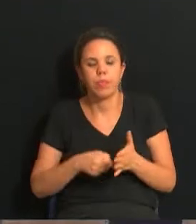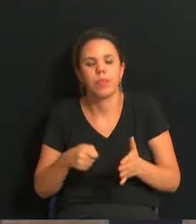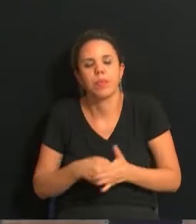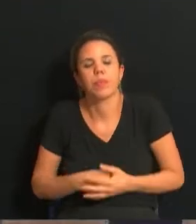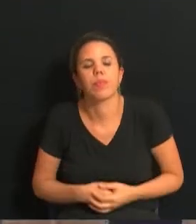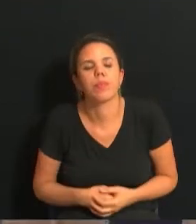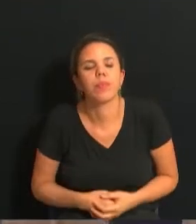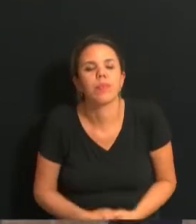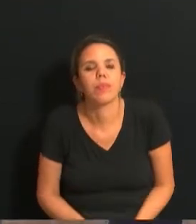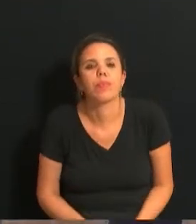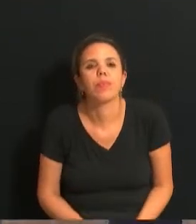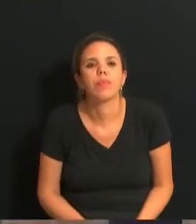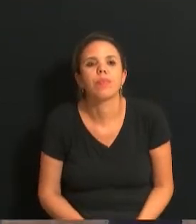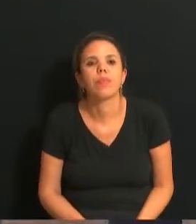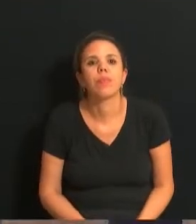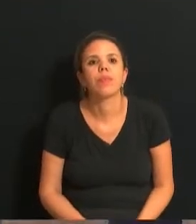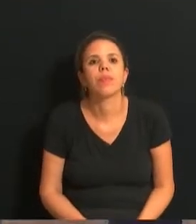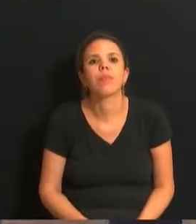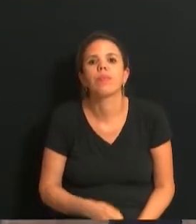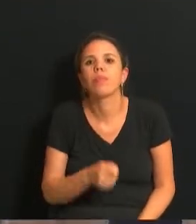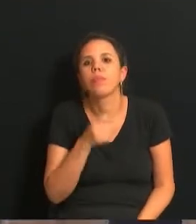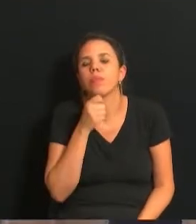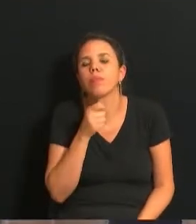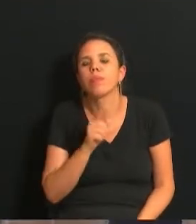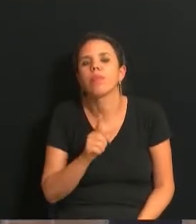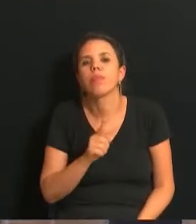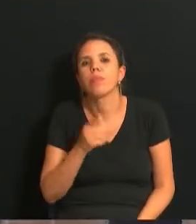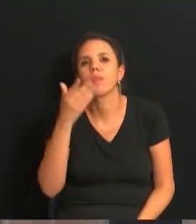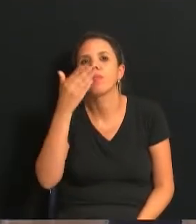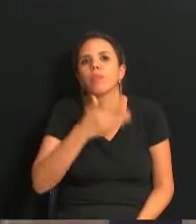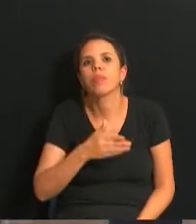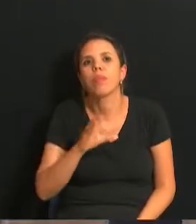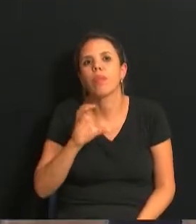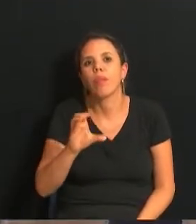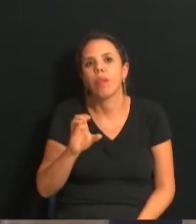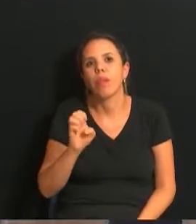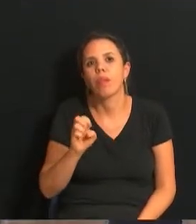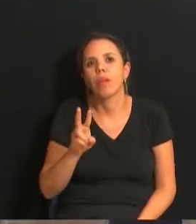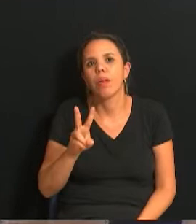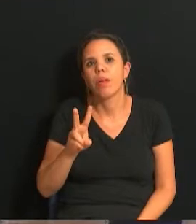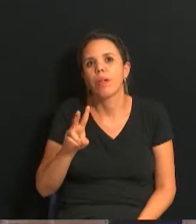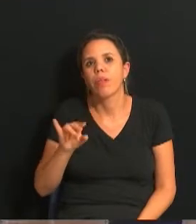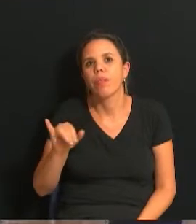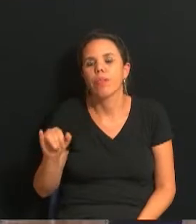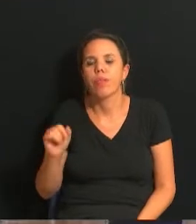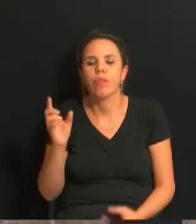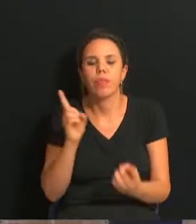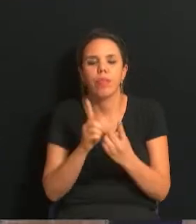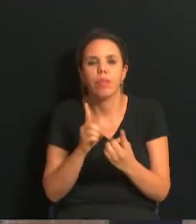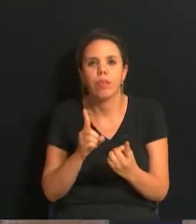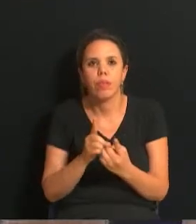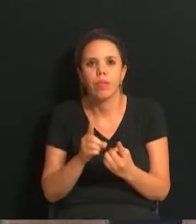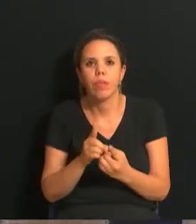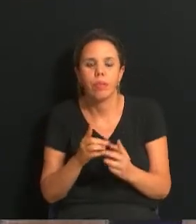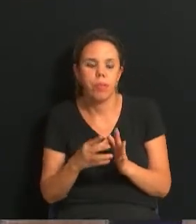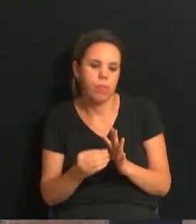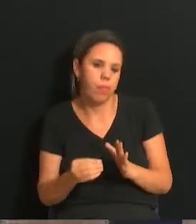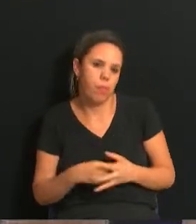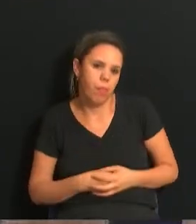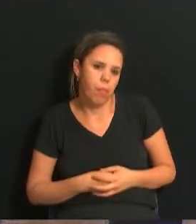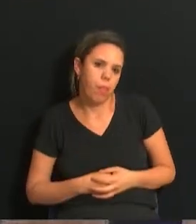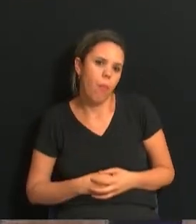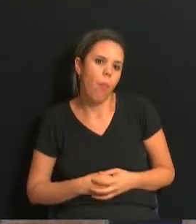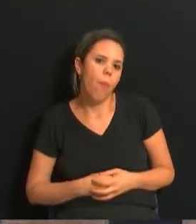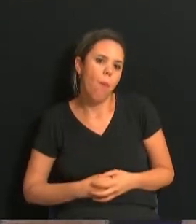Mulher, não estava estabelecido que o SERAV atenderia nessa modalidade